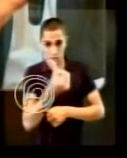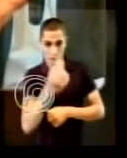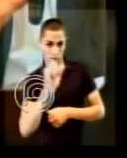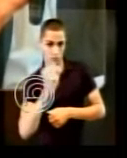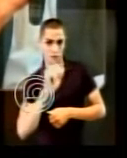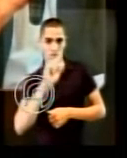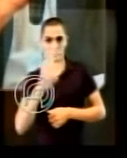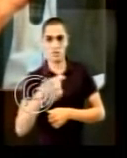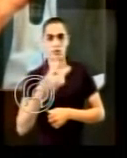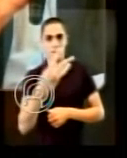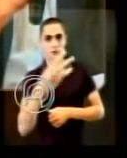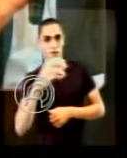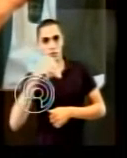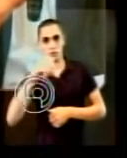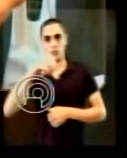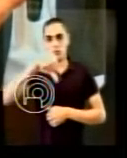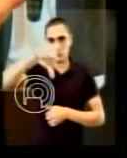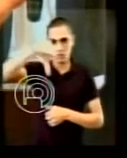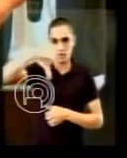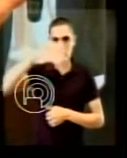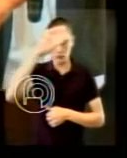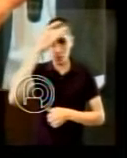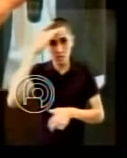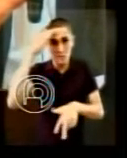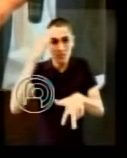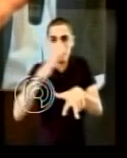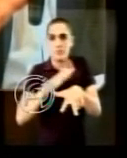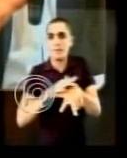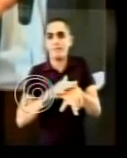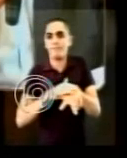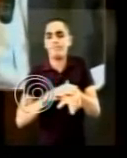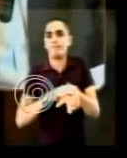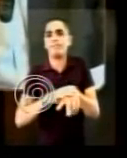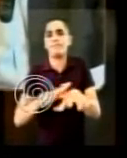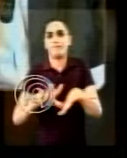68.309 pacientes. Foram negativos